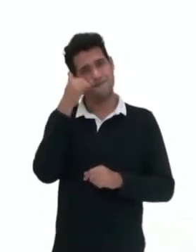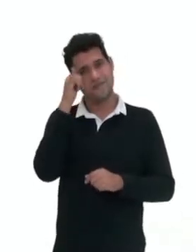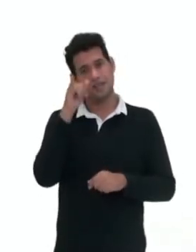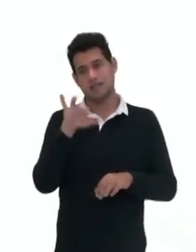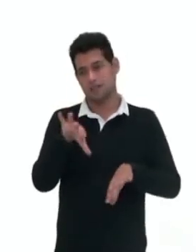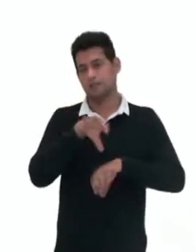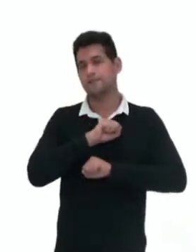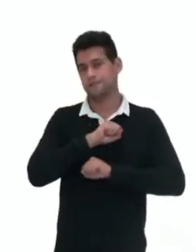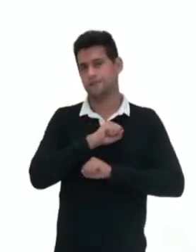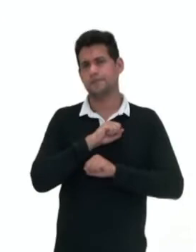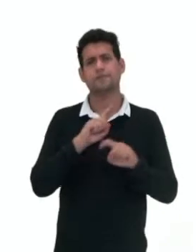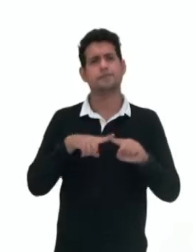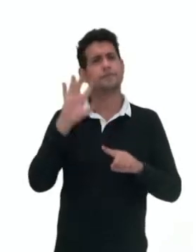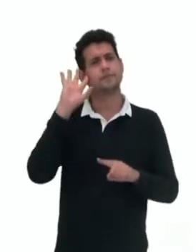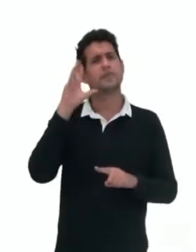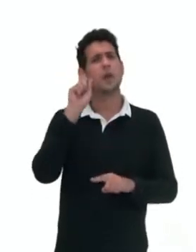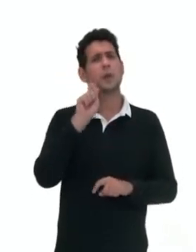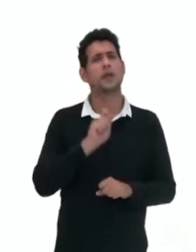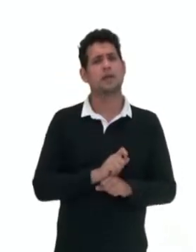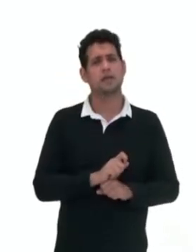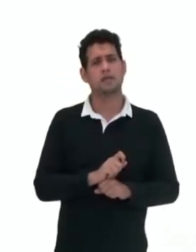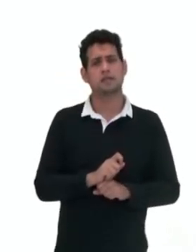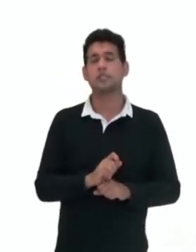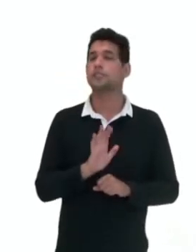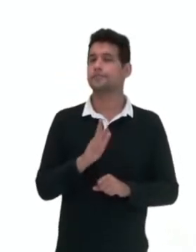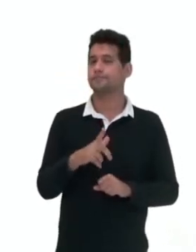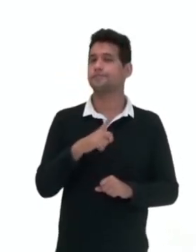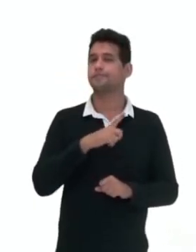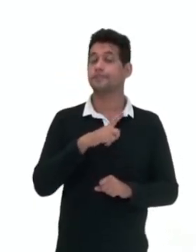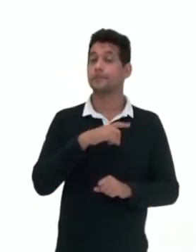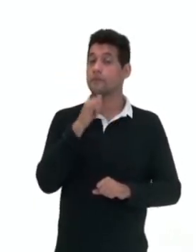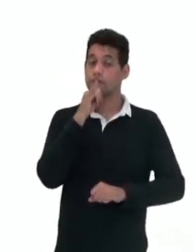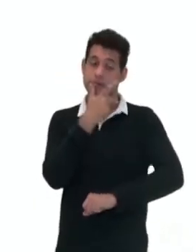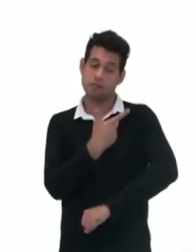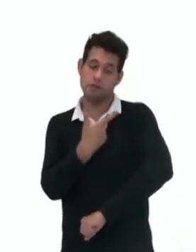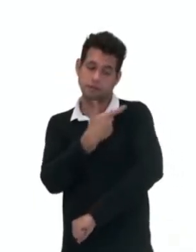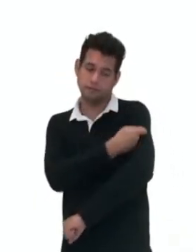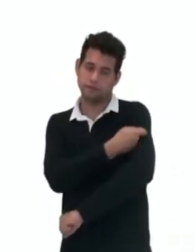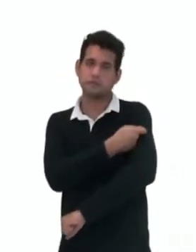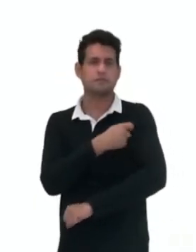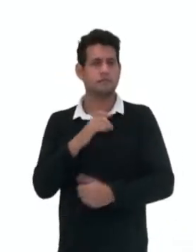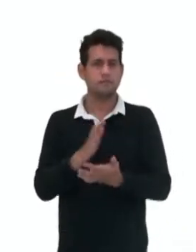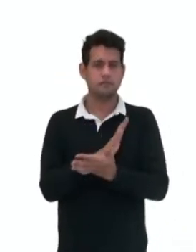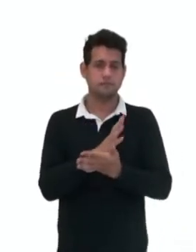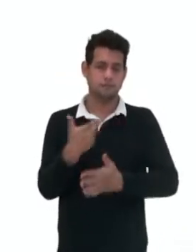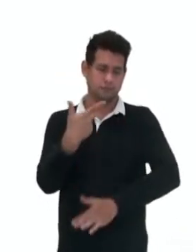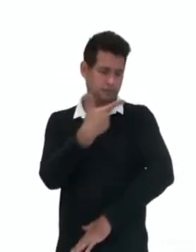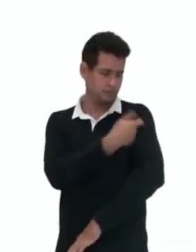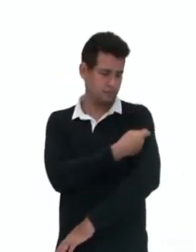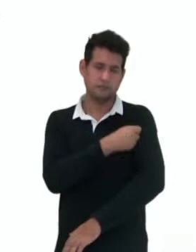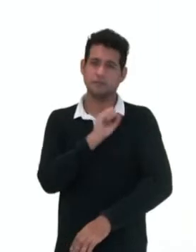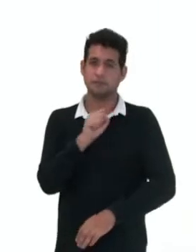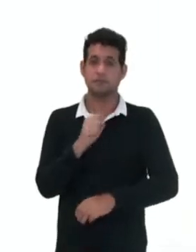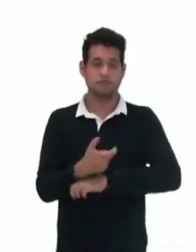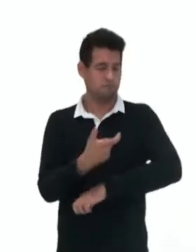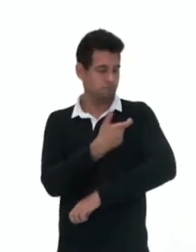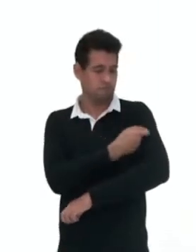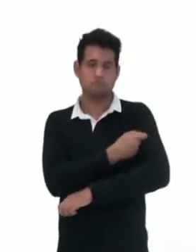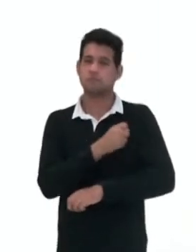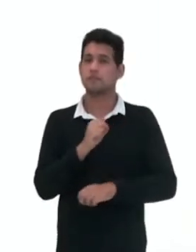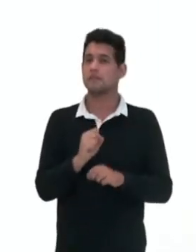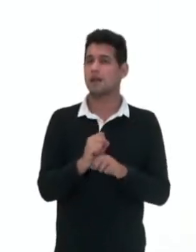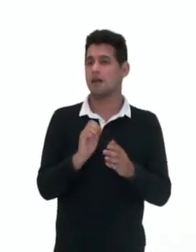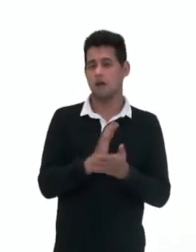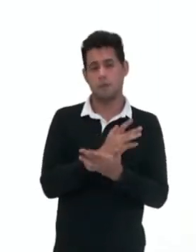doente, né? Então, o que acontece? Ela consiste em injetar, né, geralmente através de uma injeção, né, você injeta